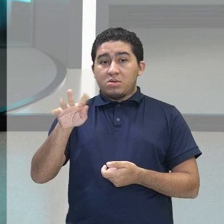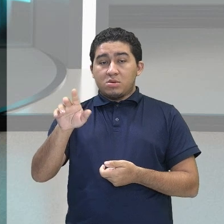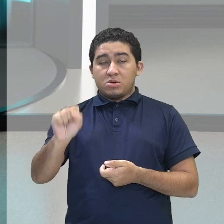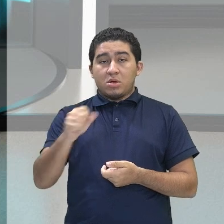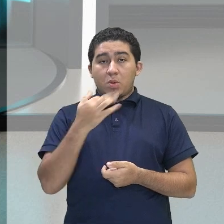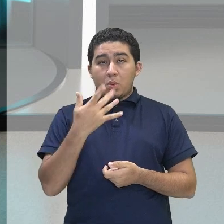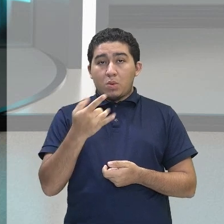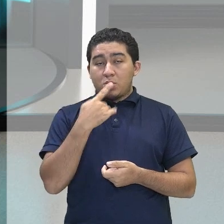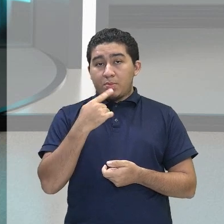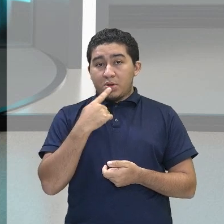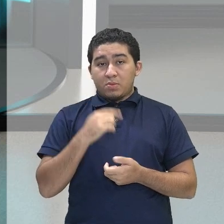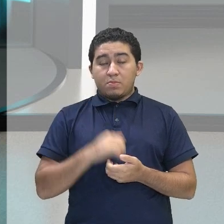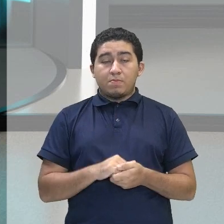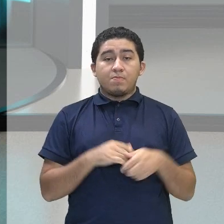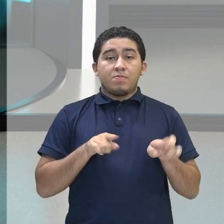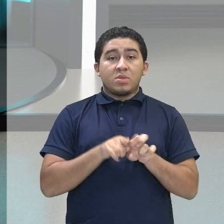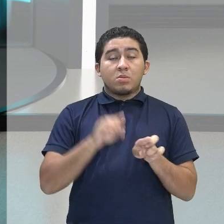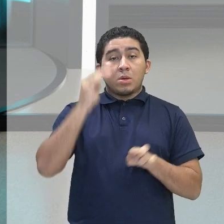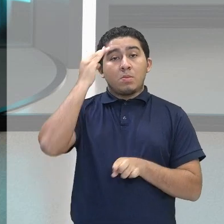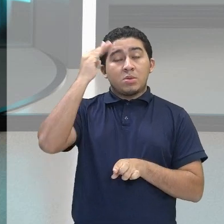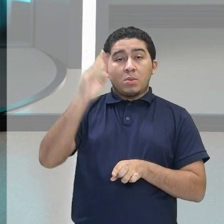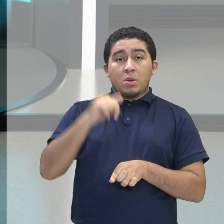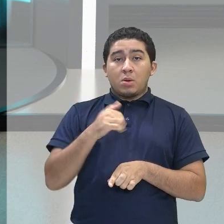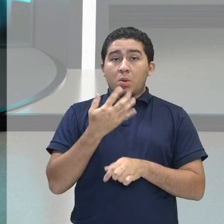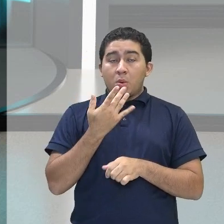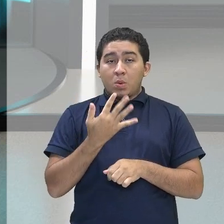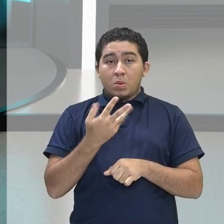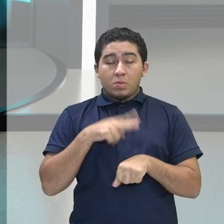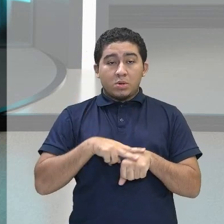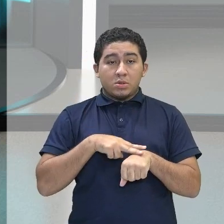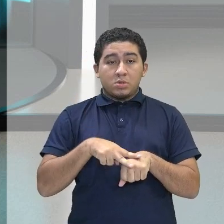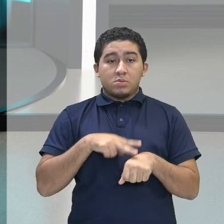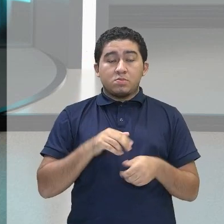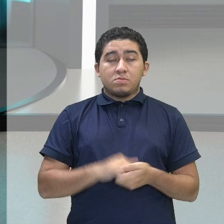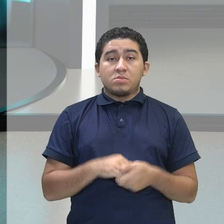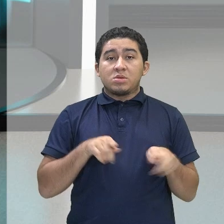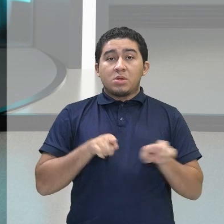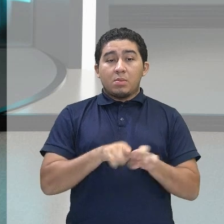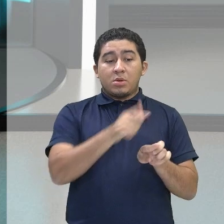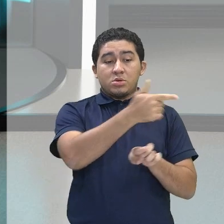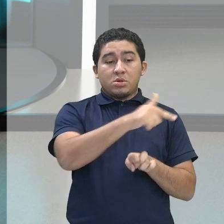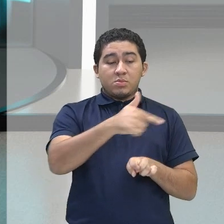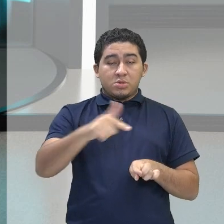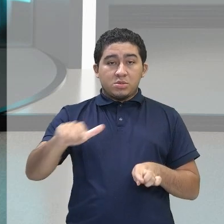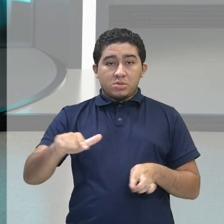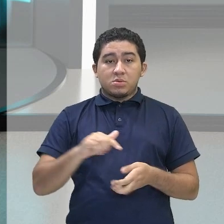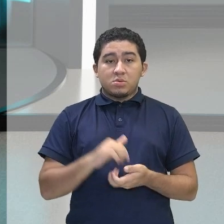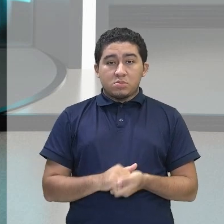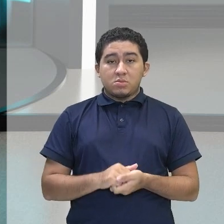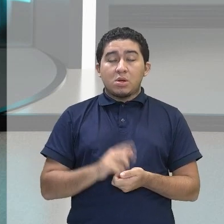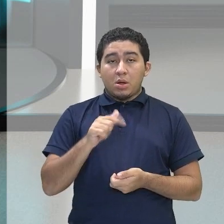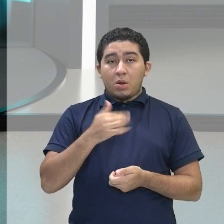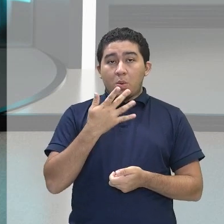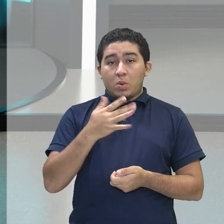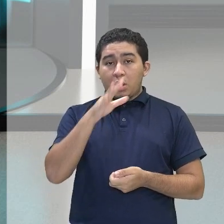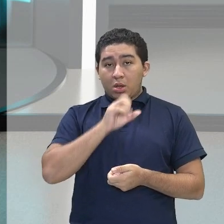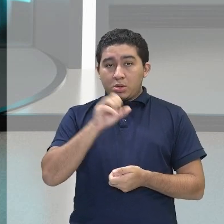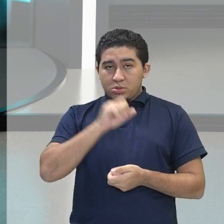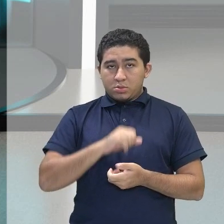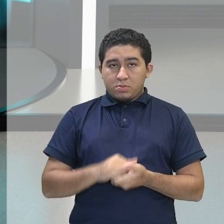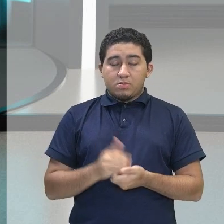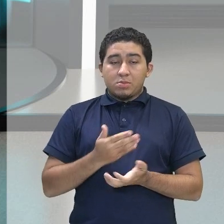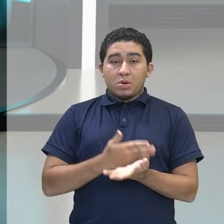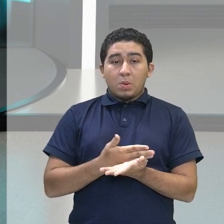as palavras-chave, que estão, né, na cor verde, e as repetidas, né, que estão em laranja. Vamos começar